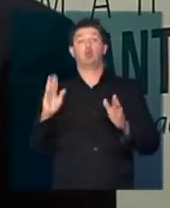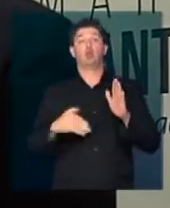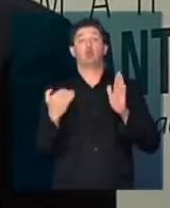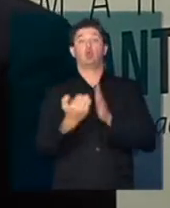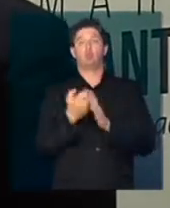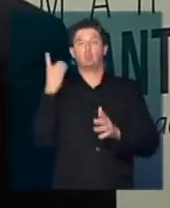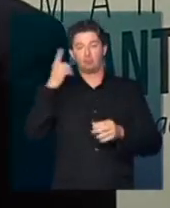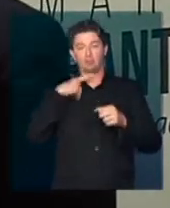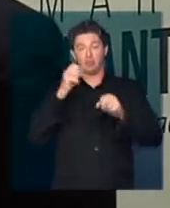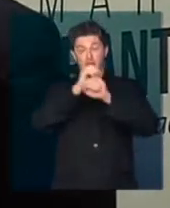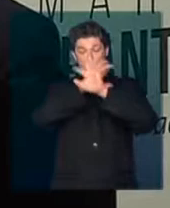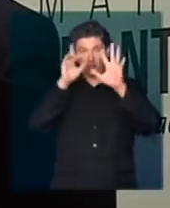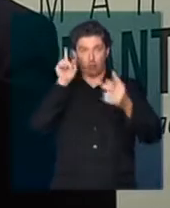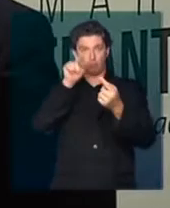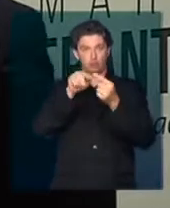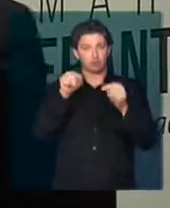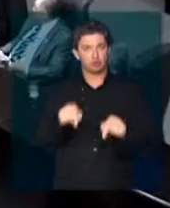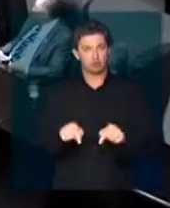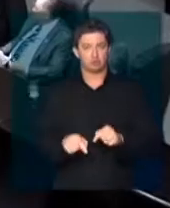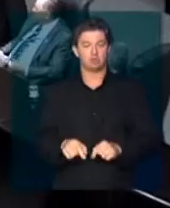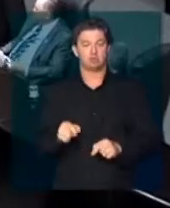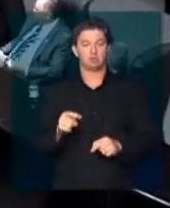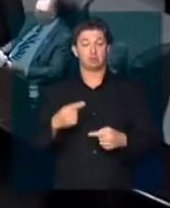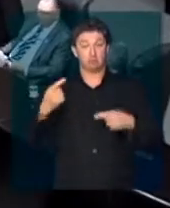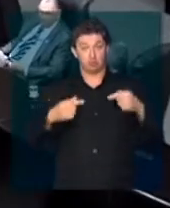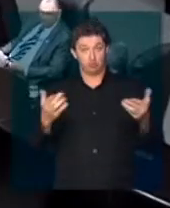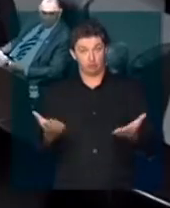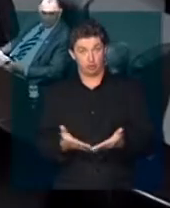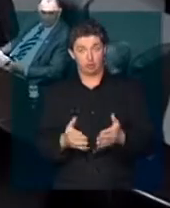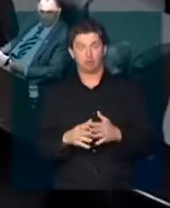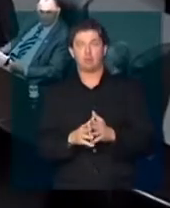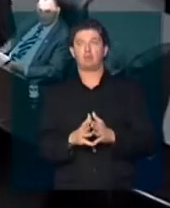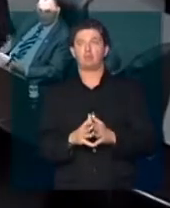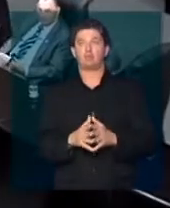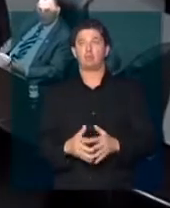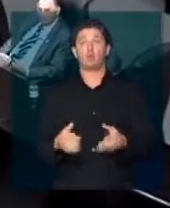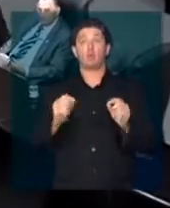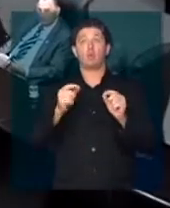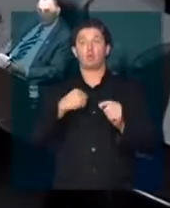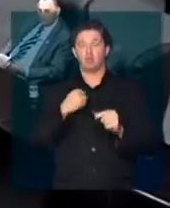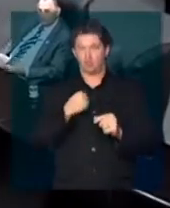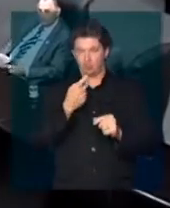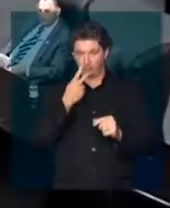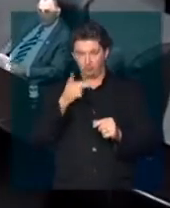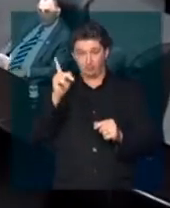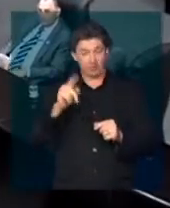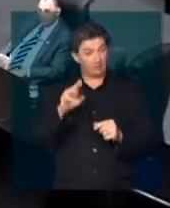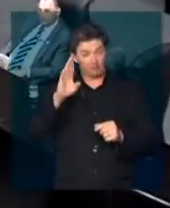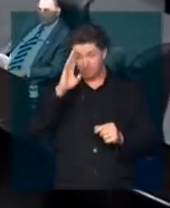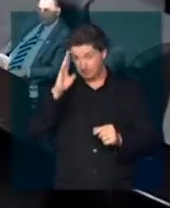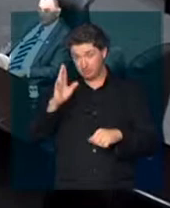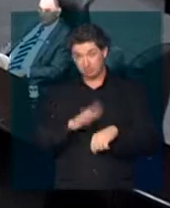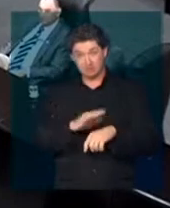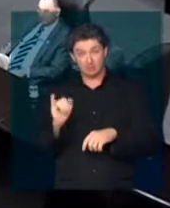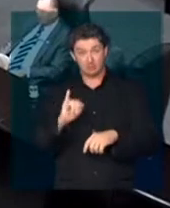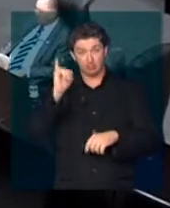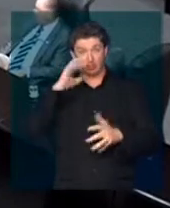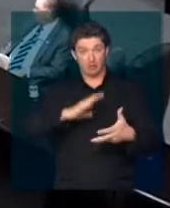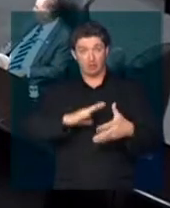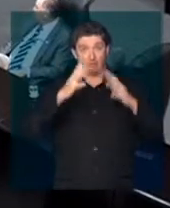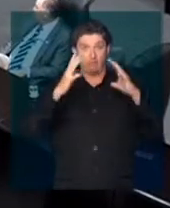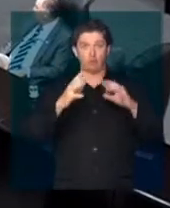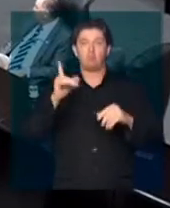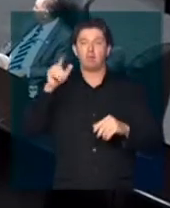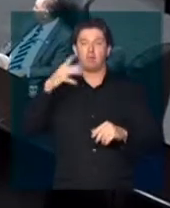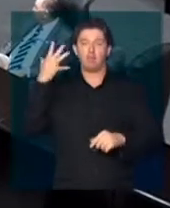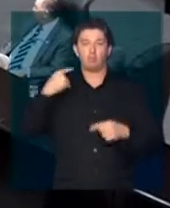tenham a clareza desses objetivos, que, ao discutir nesse momento o que eu reputo como uma das mais importantes reformas, que é a